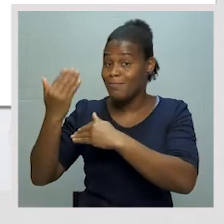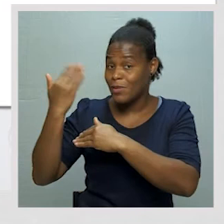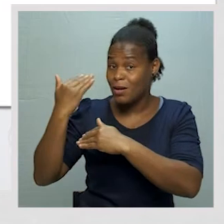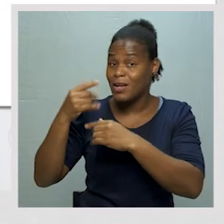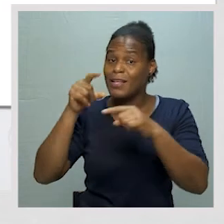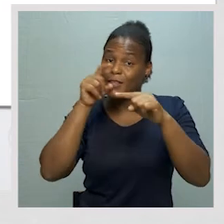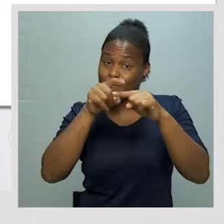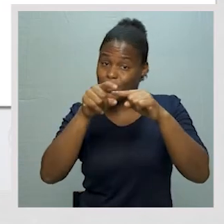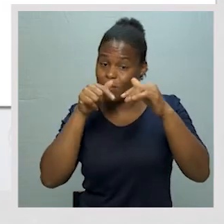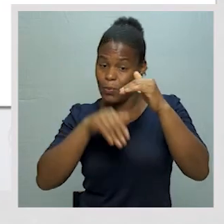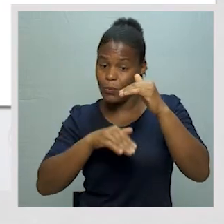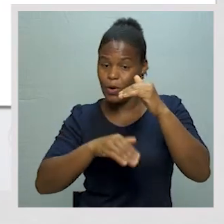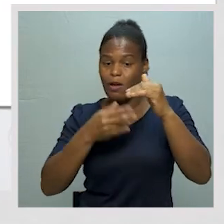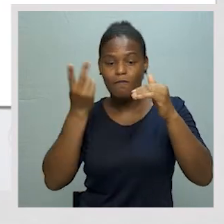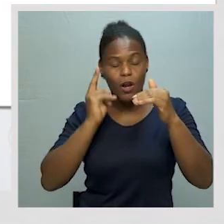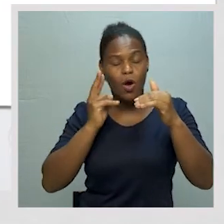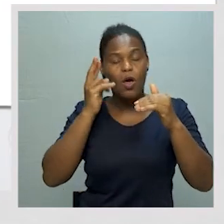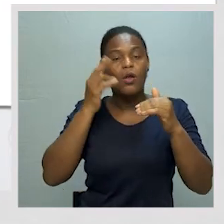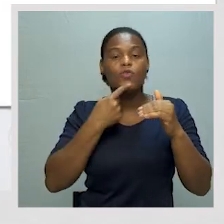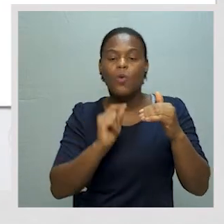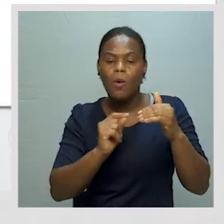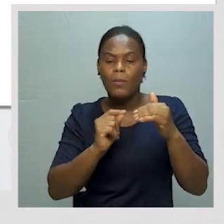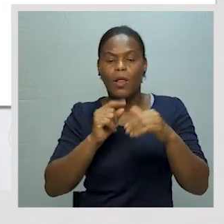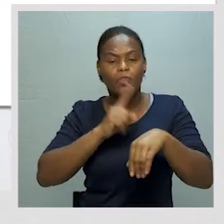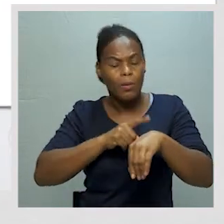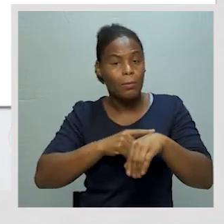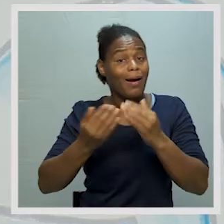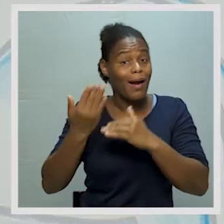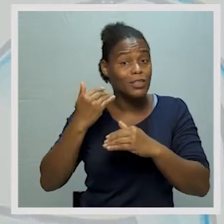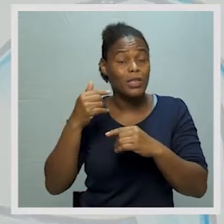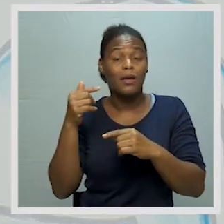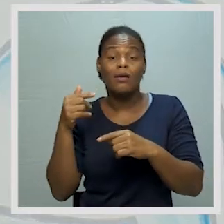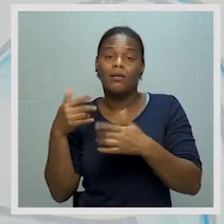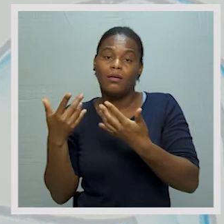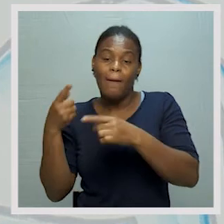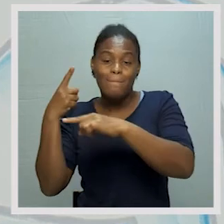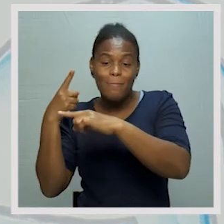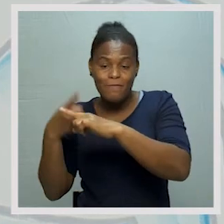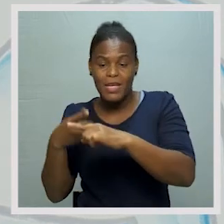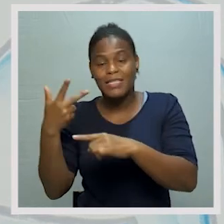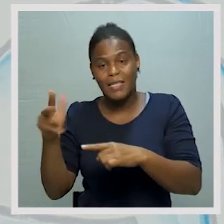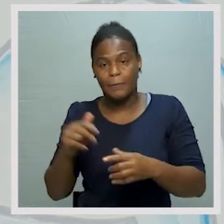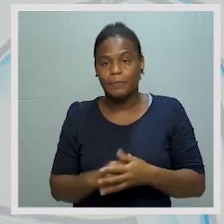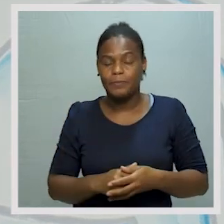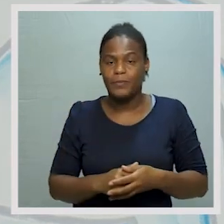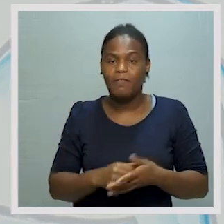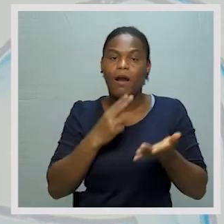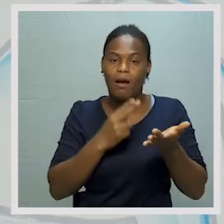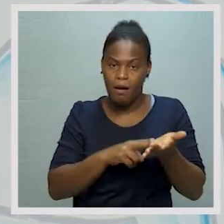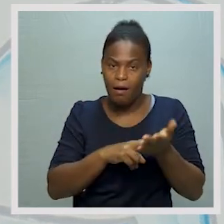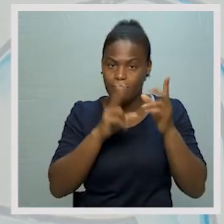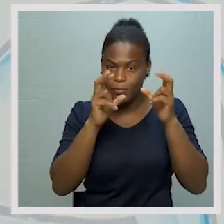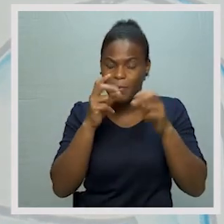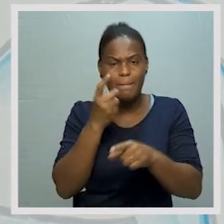vamos dividir pelo valor nominal desse período anterior e multiplicar por 100. E em termos reais, é a mesma coisa,